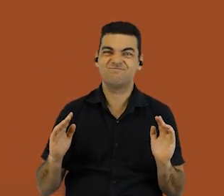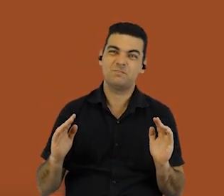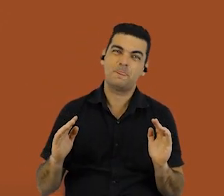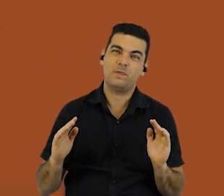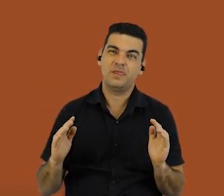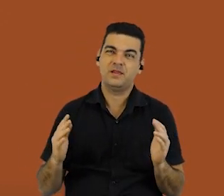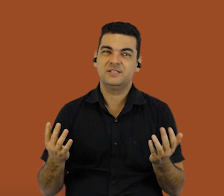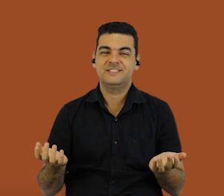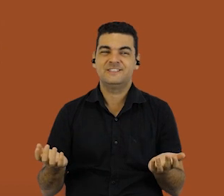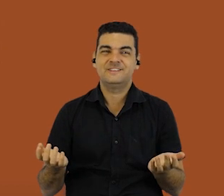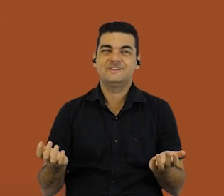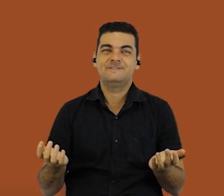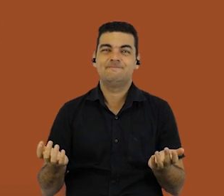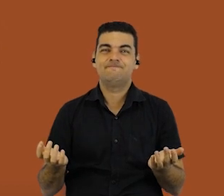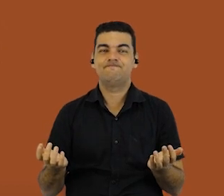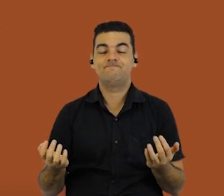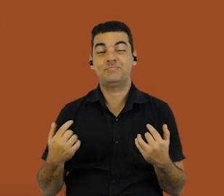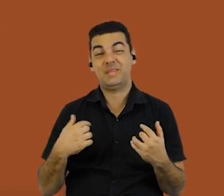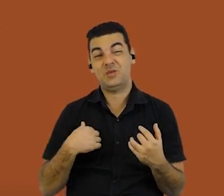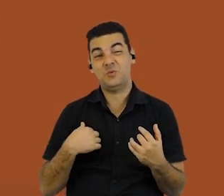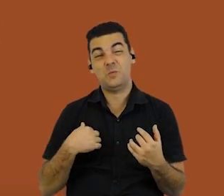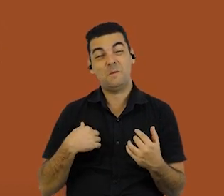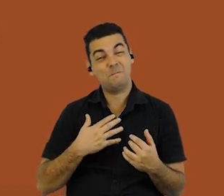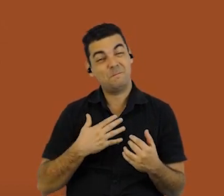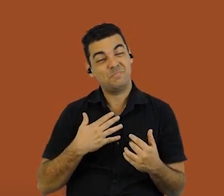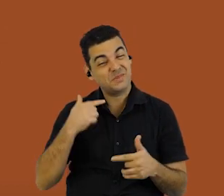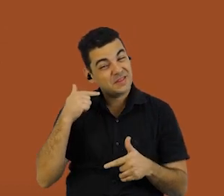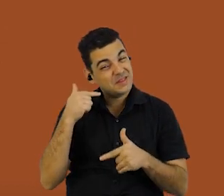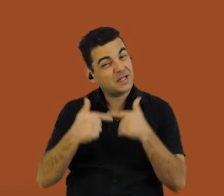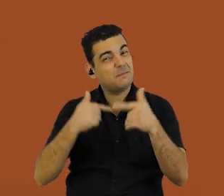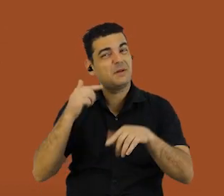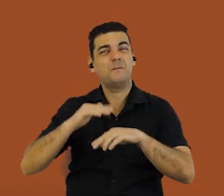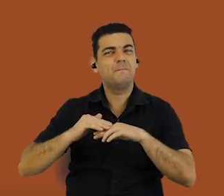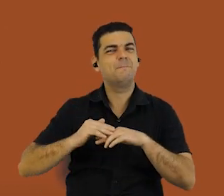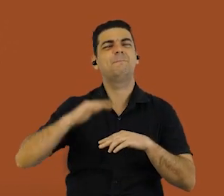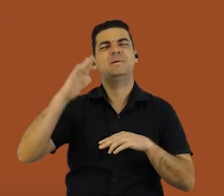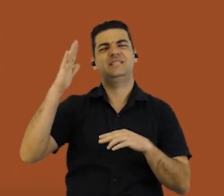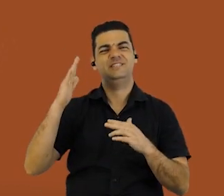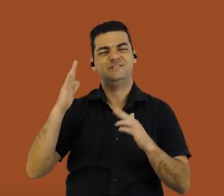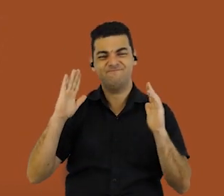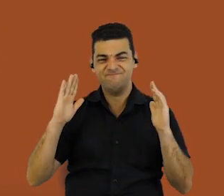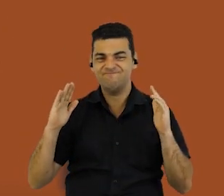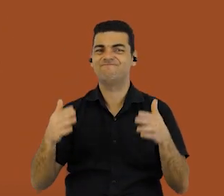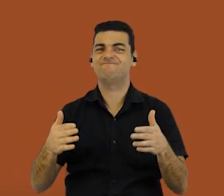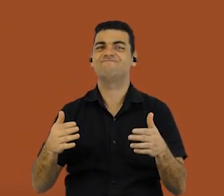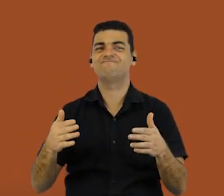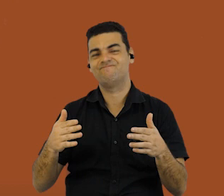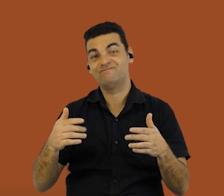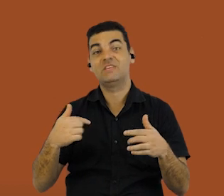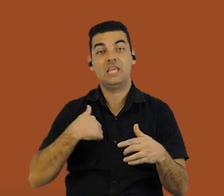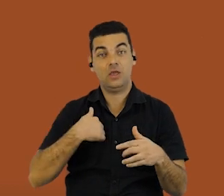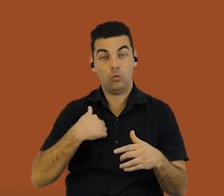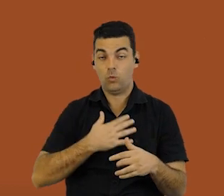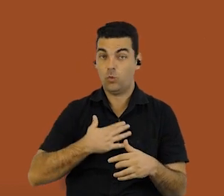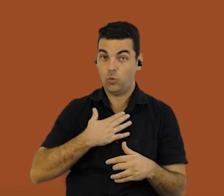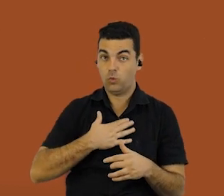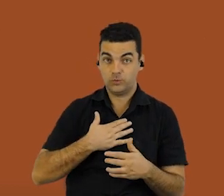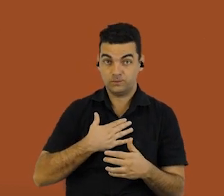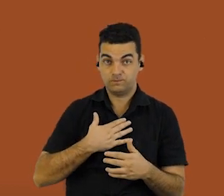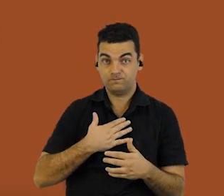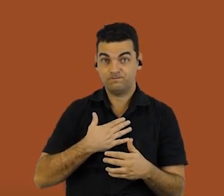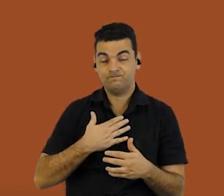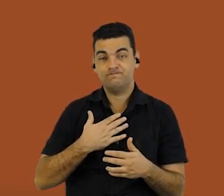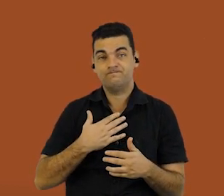notadamente, onde eu mais atuo e que eu consigo realmente fazer, eu acho que eu faço alguma